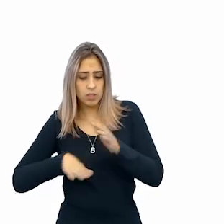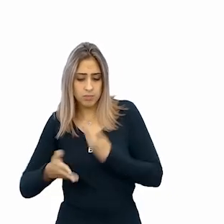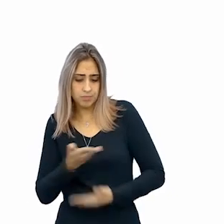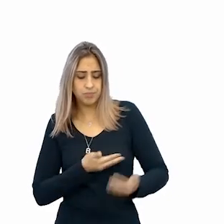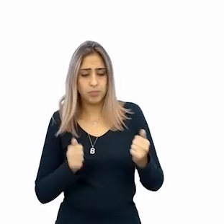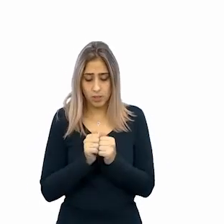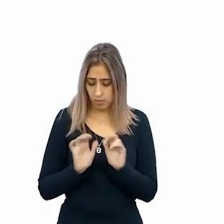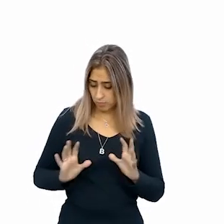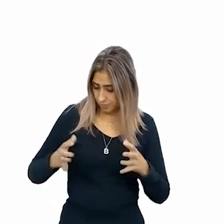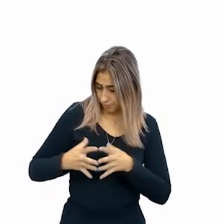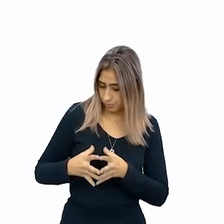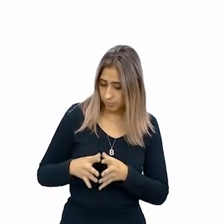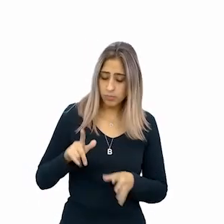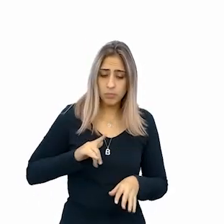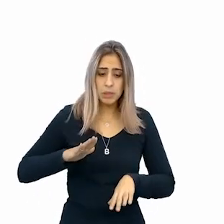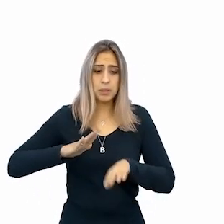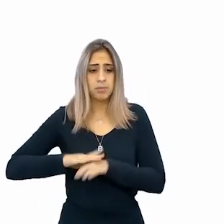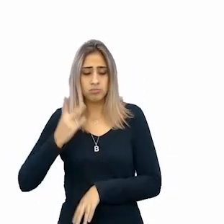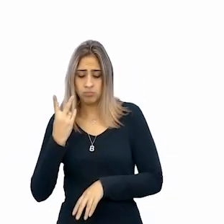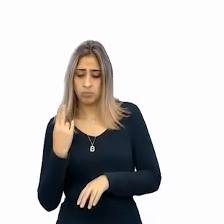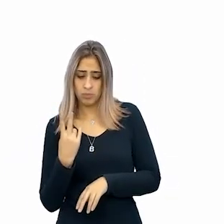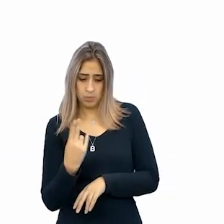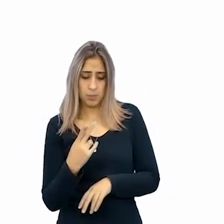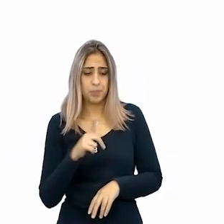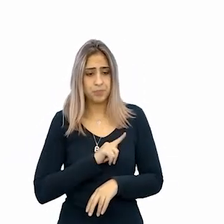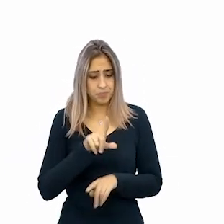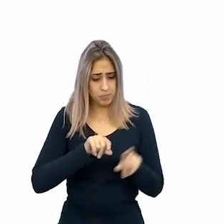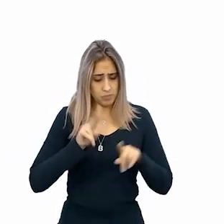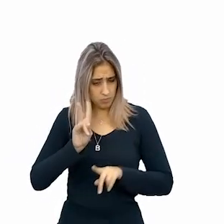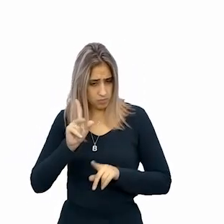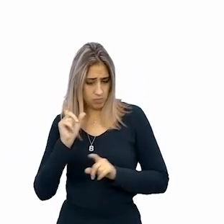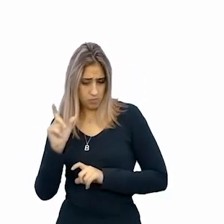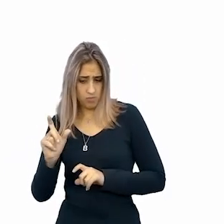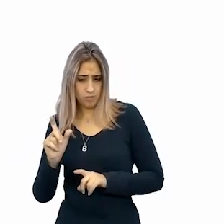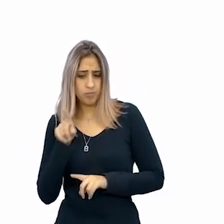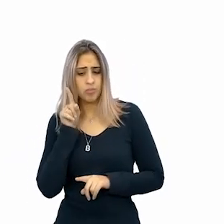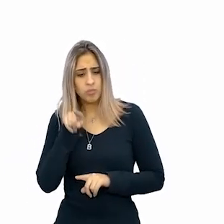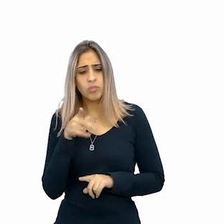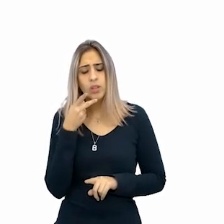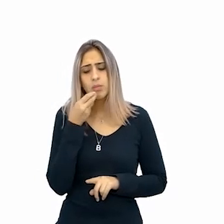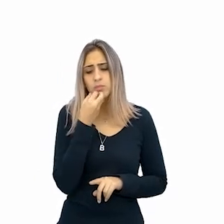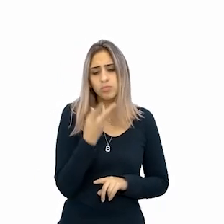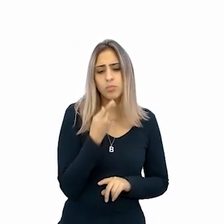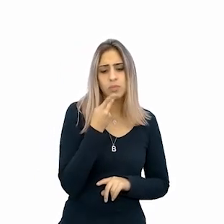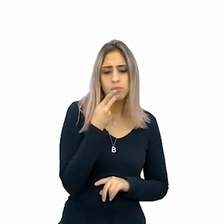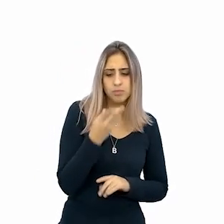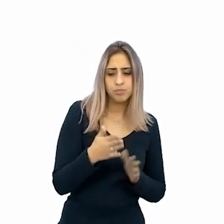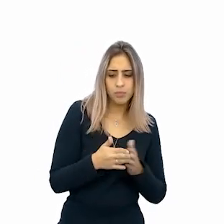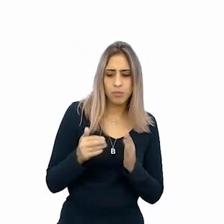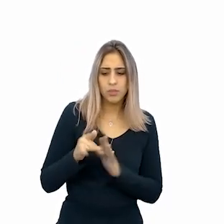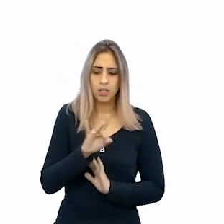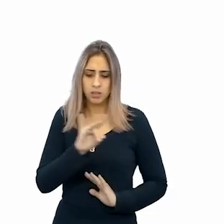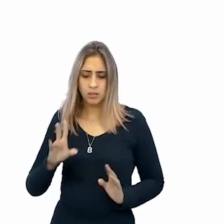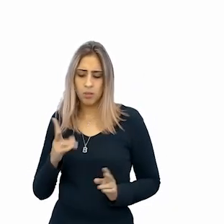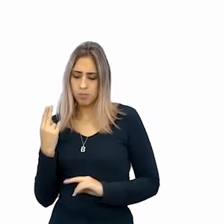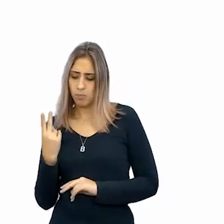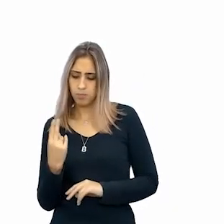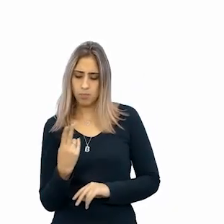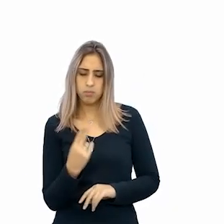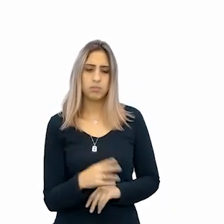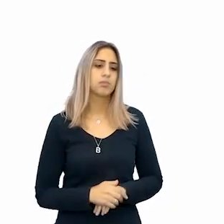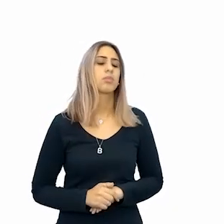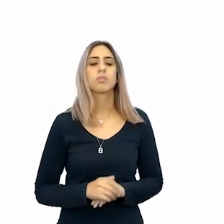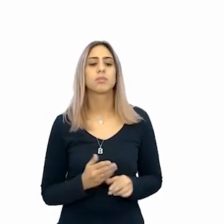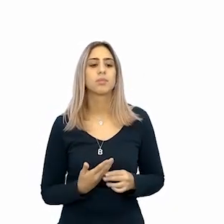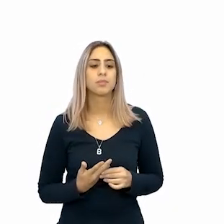com a turma, se mais de uma dupla escolheu a mesma palavra, é recomendável pedir que cada dupla